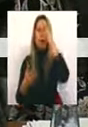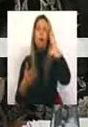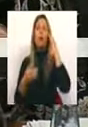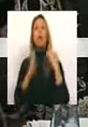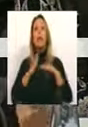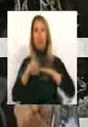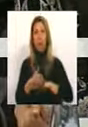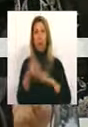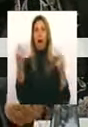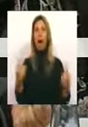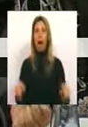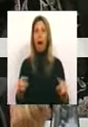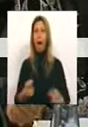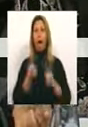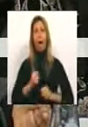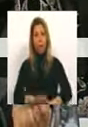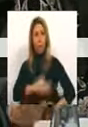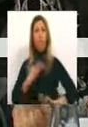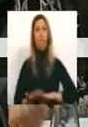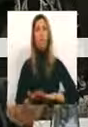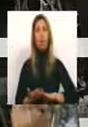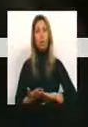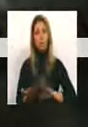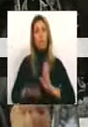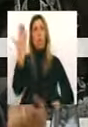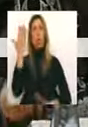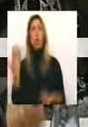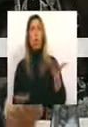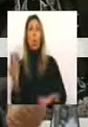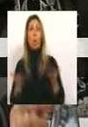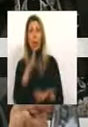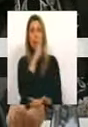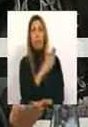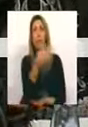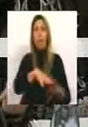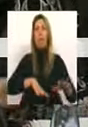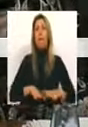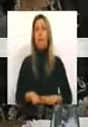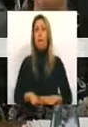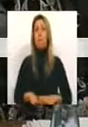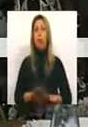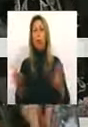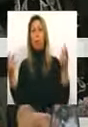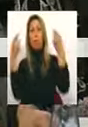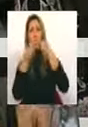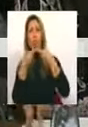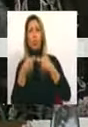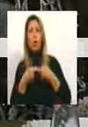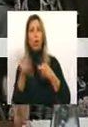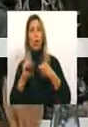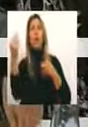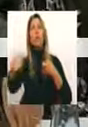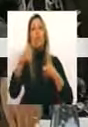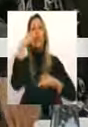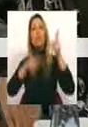ainda mais forte do que aquela que tem vivido de forma podemos apoiar forma adequada não apenas os portugueses que estão lá mas